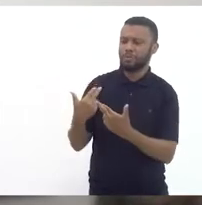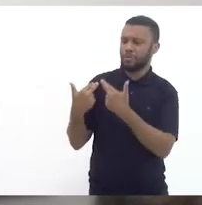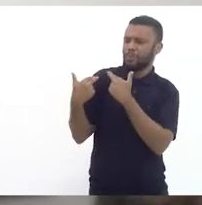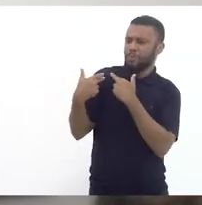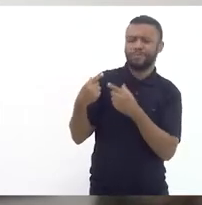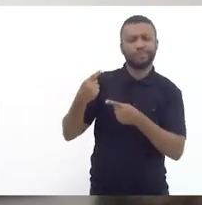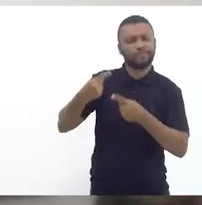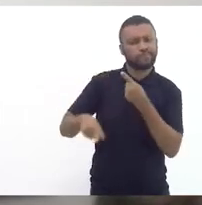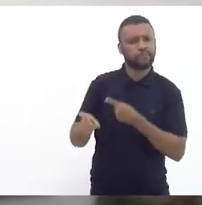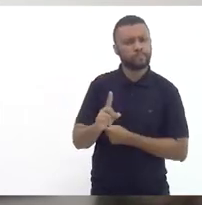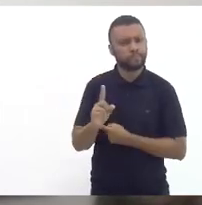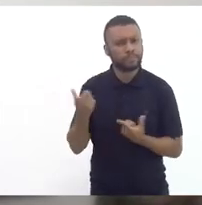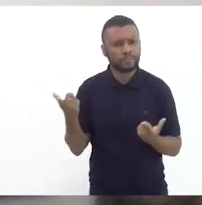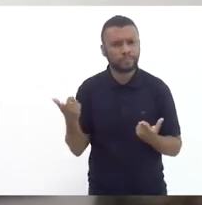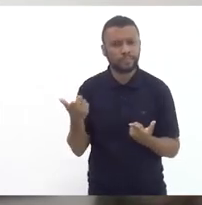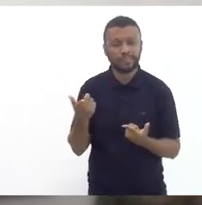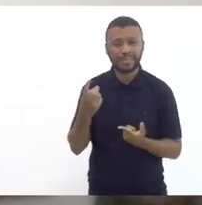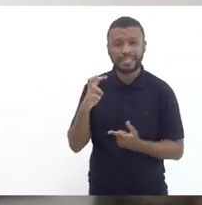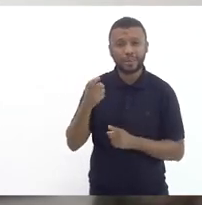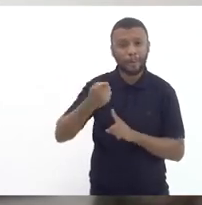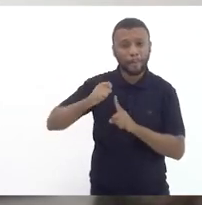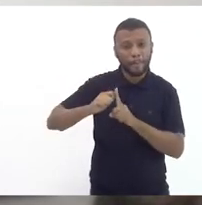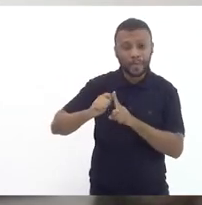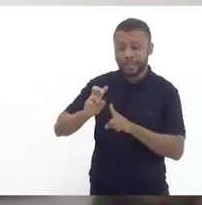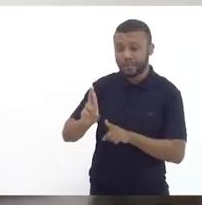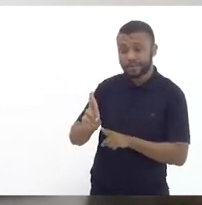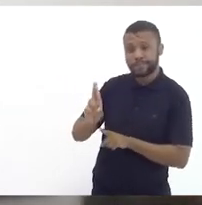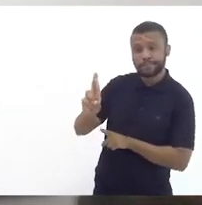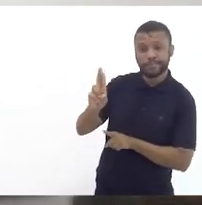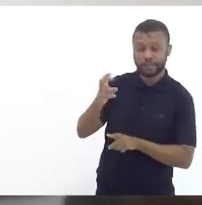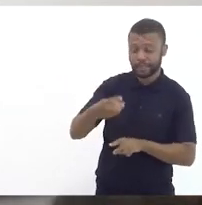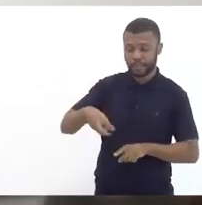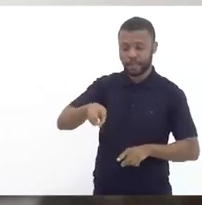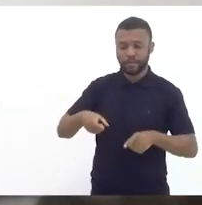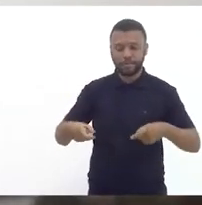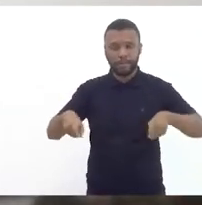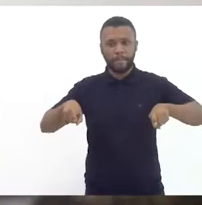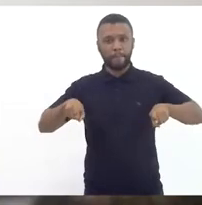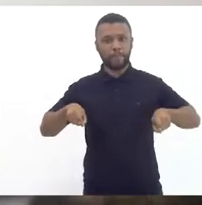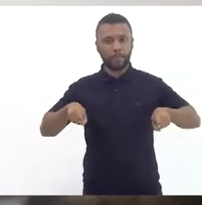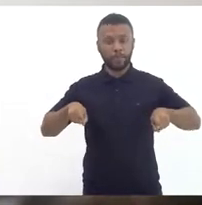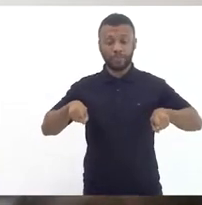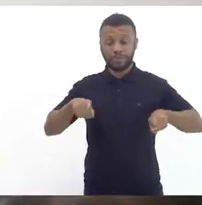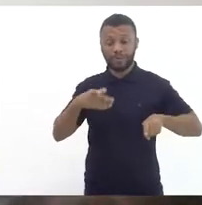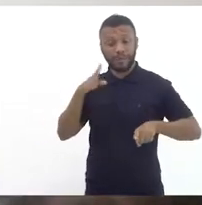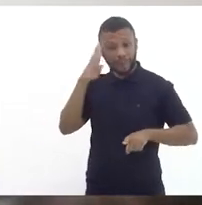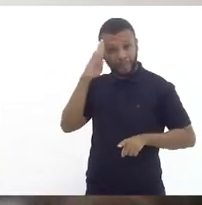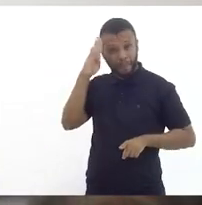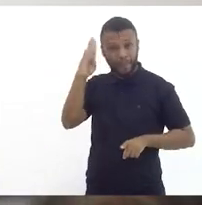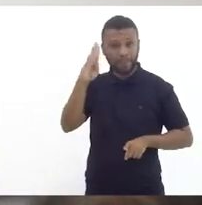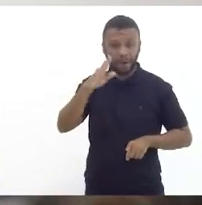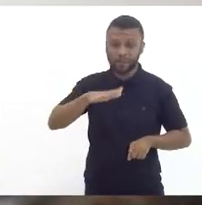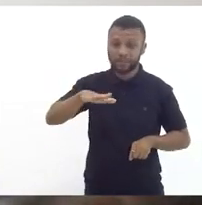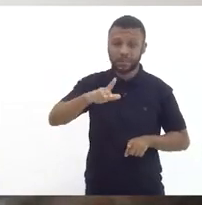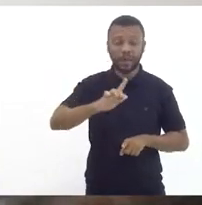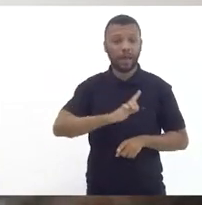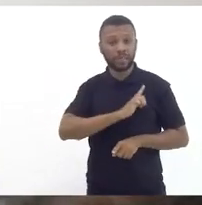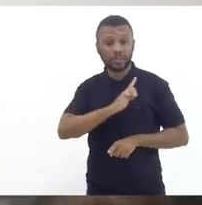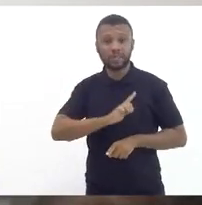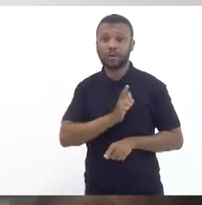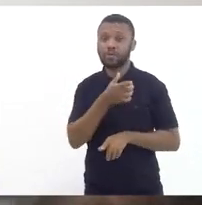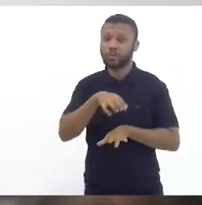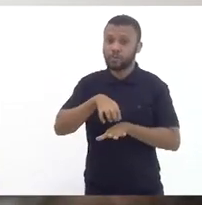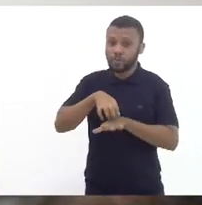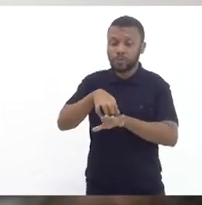secretário. O senhor está há quase 5 meses sentado na cadeira mais importante da gestão do